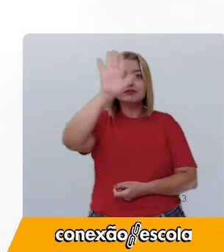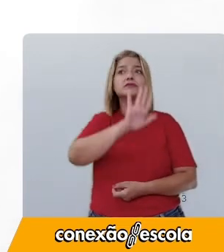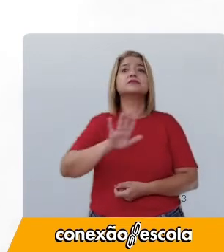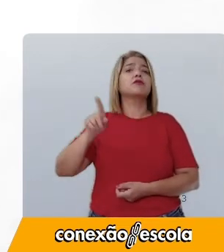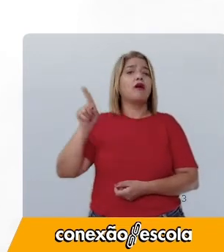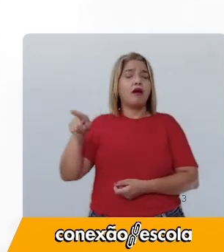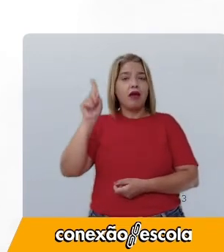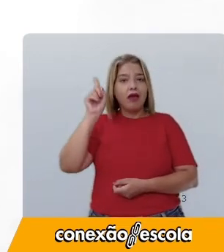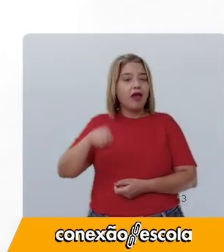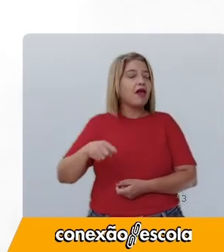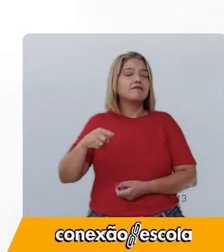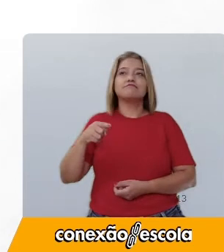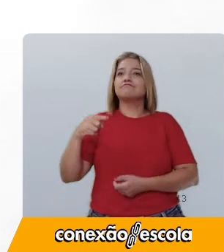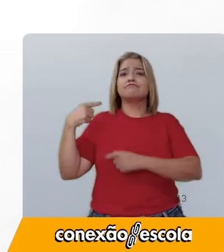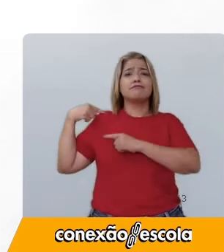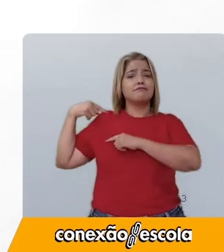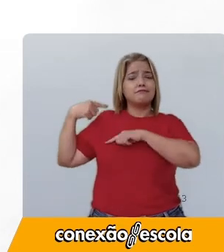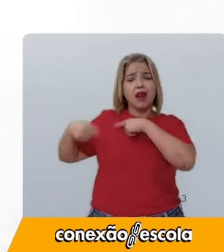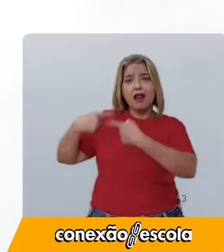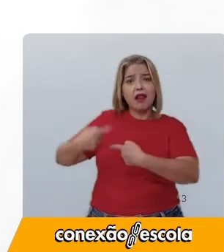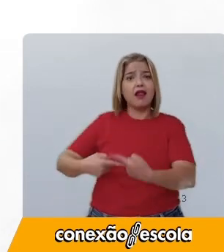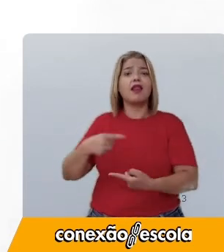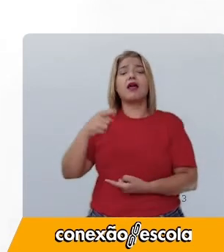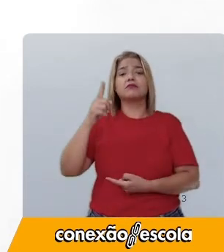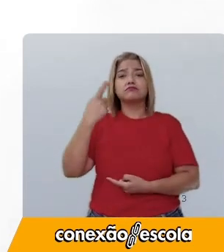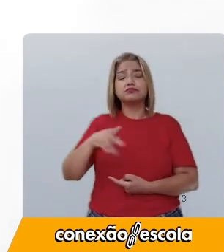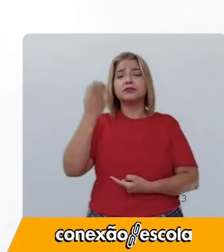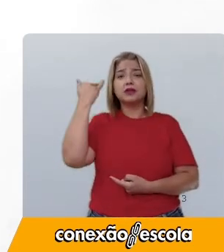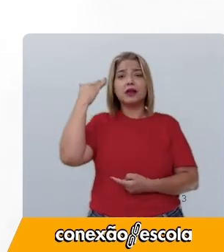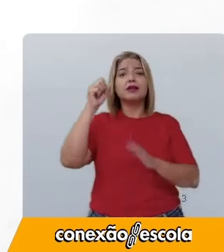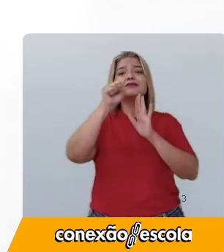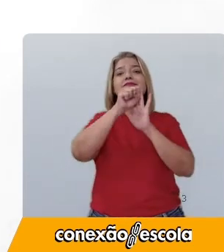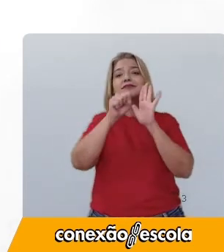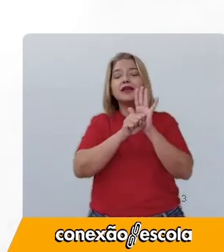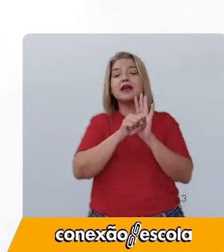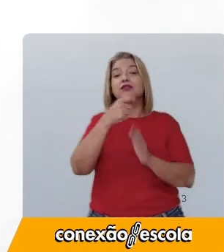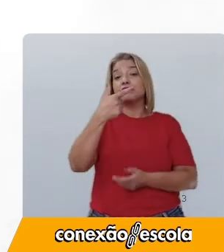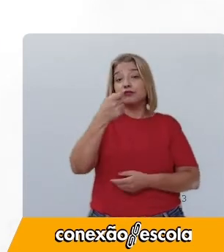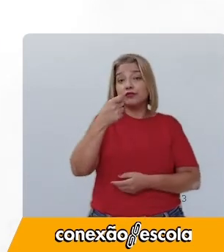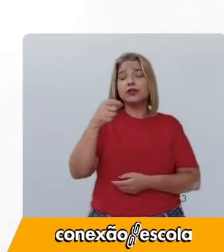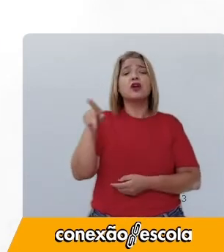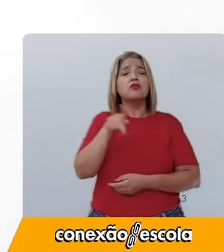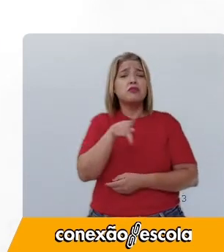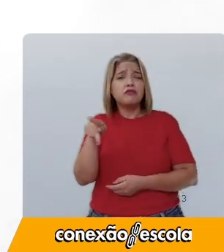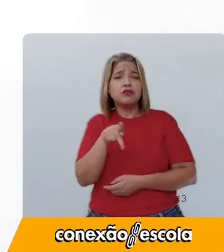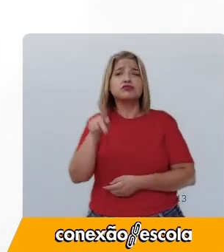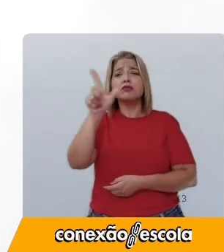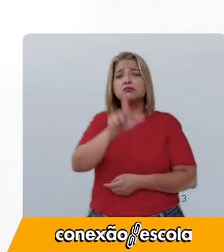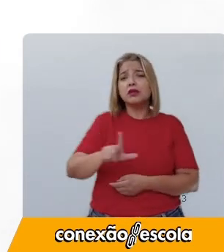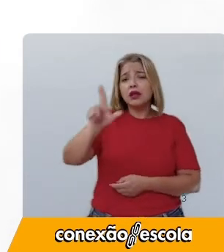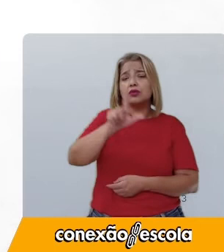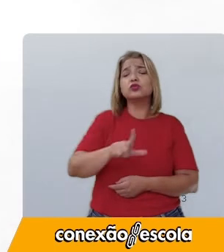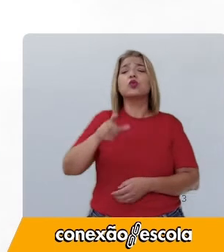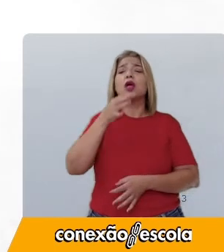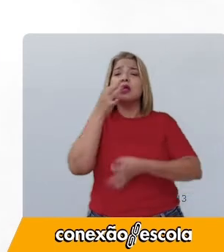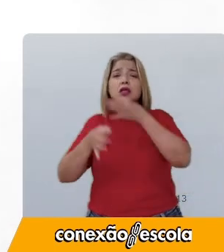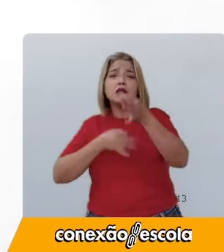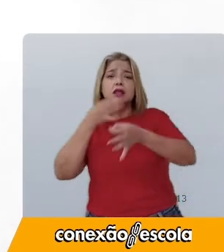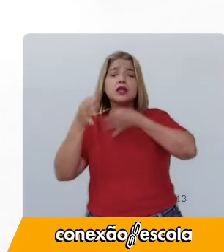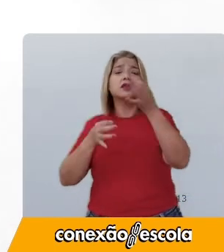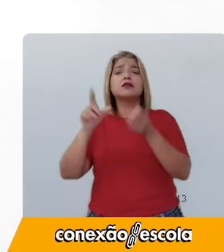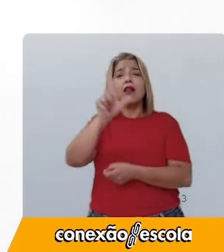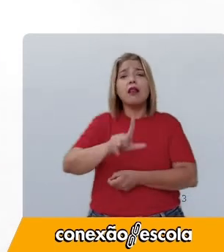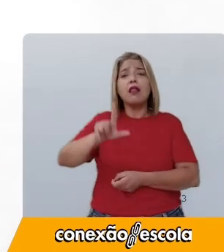século XX. Foi também professor de literatura, foi crítico literário e crítico de arte.